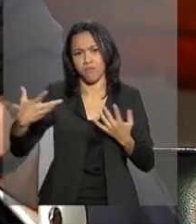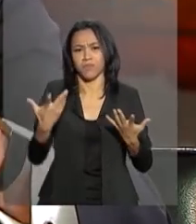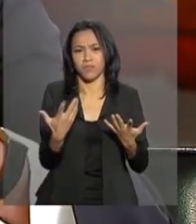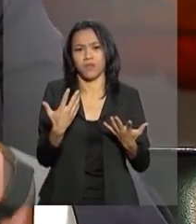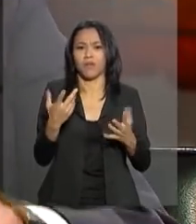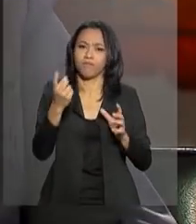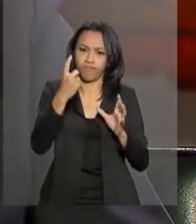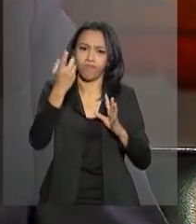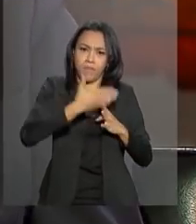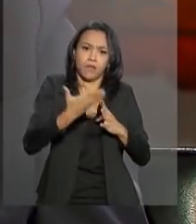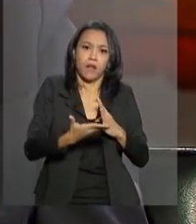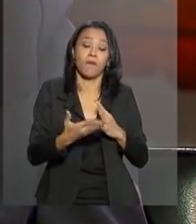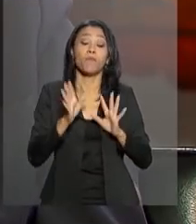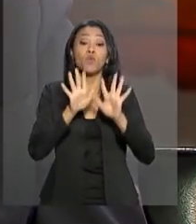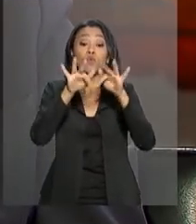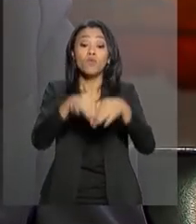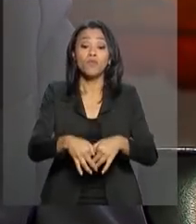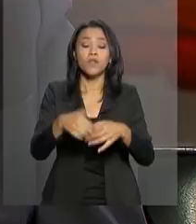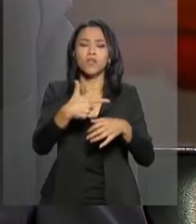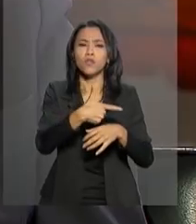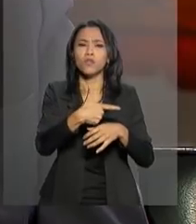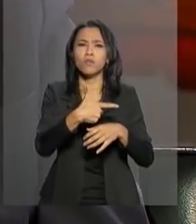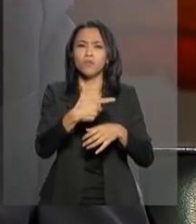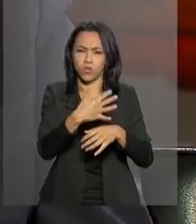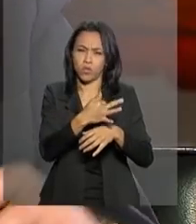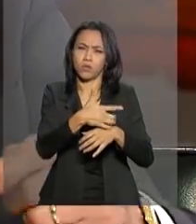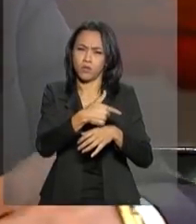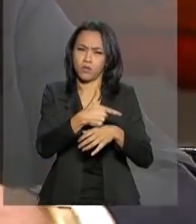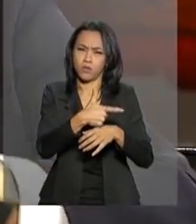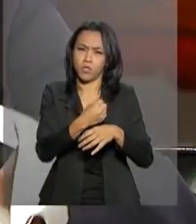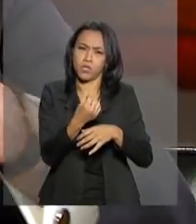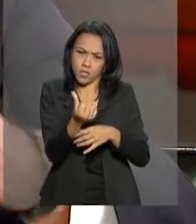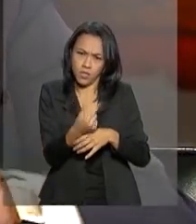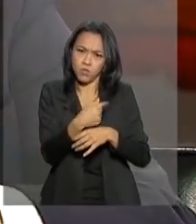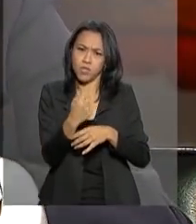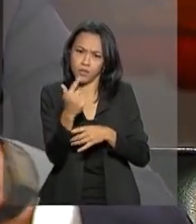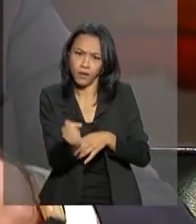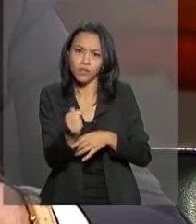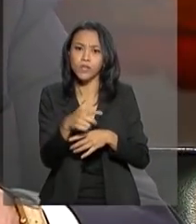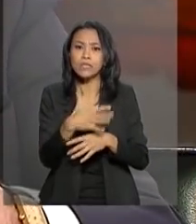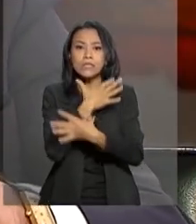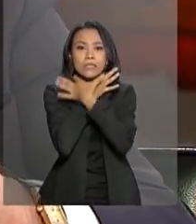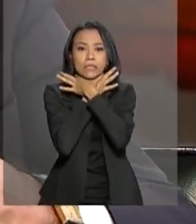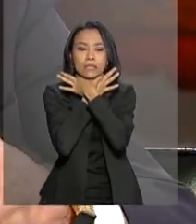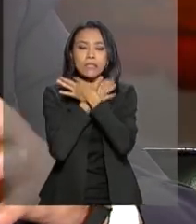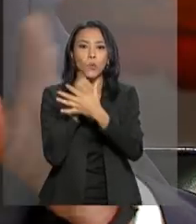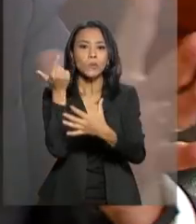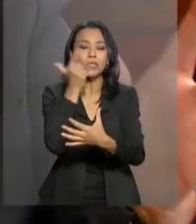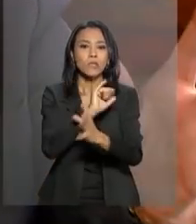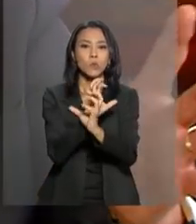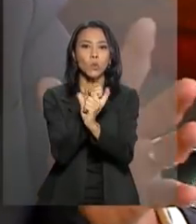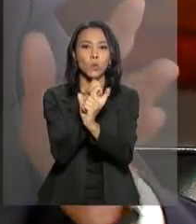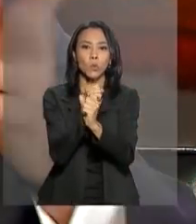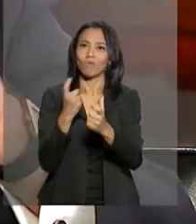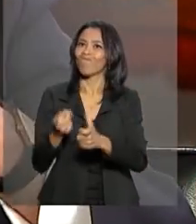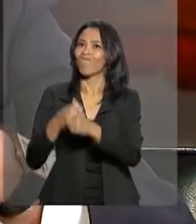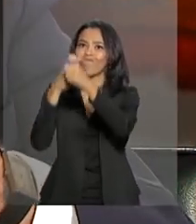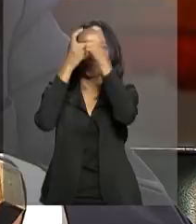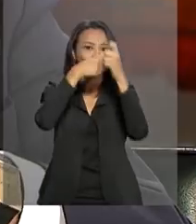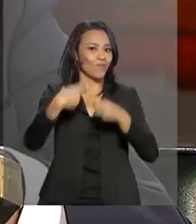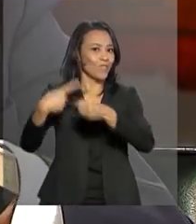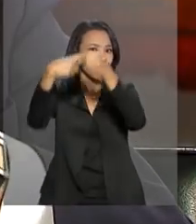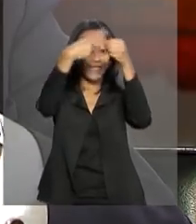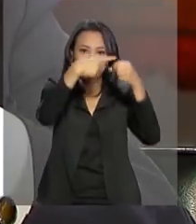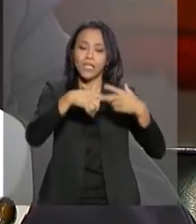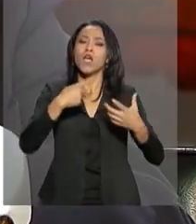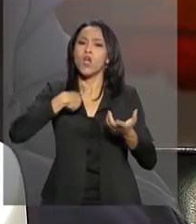No final do ano de 2016, 2017, os municípios não conseguiam fechar o seu balanço. Eu mandei verbas para lá, na